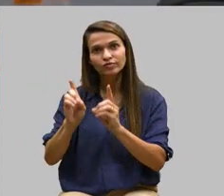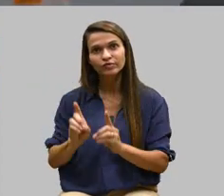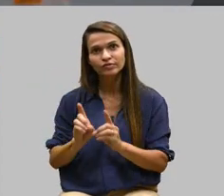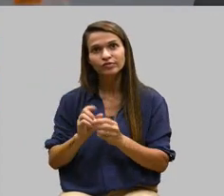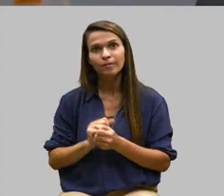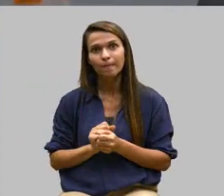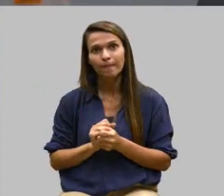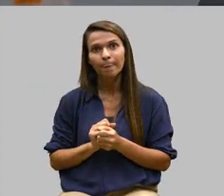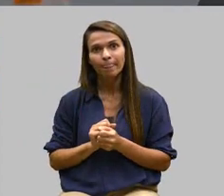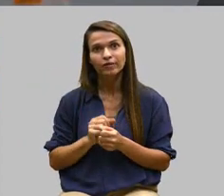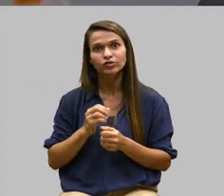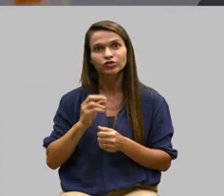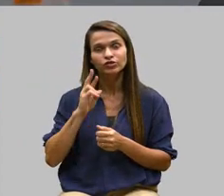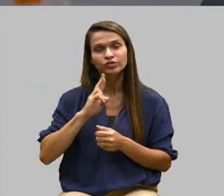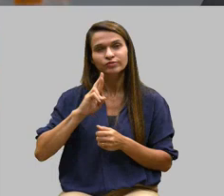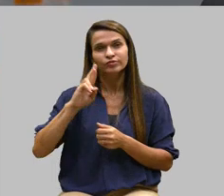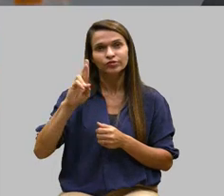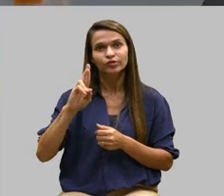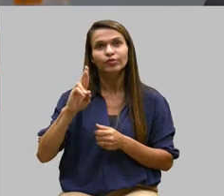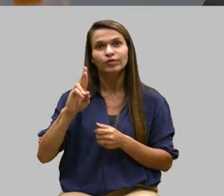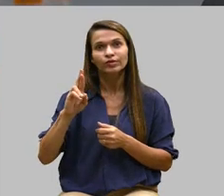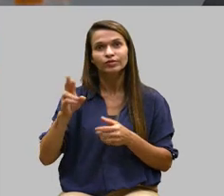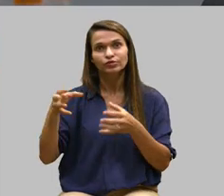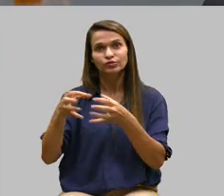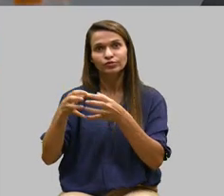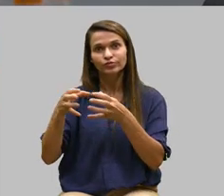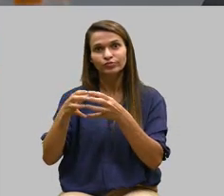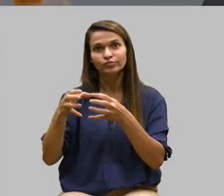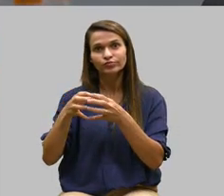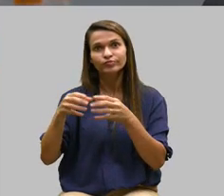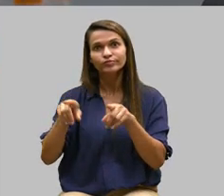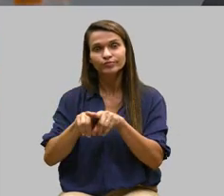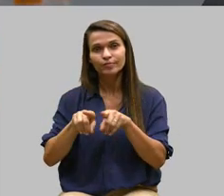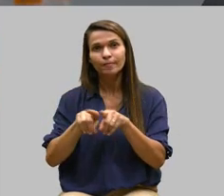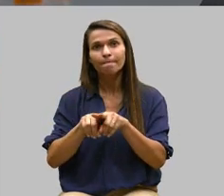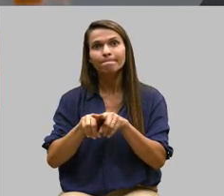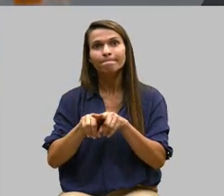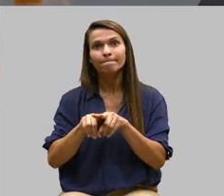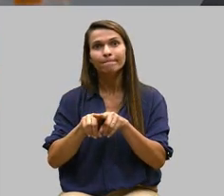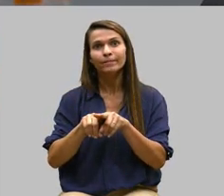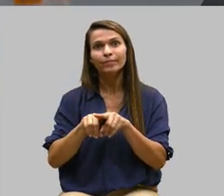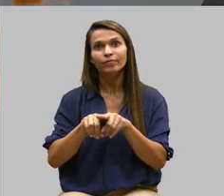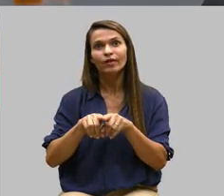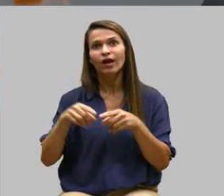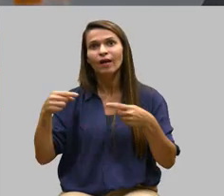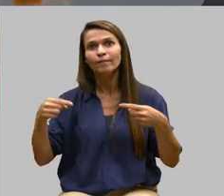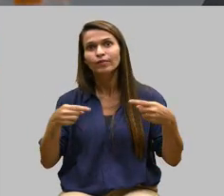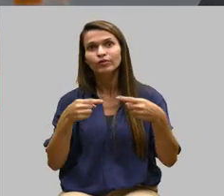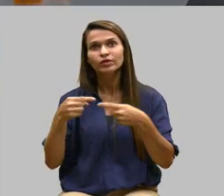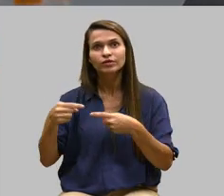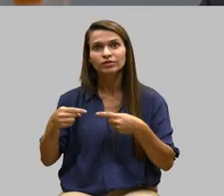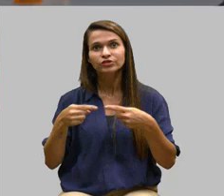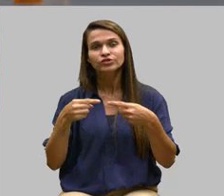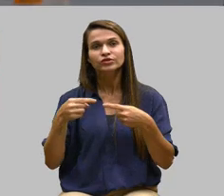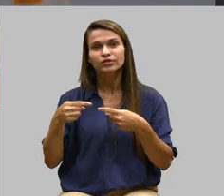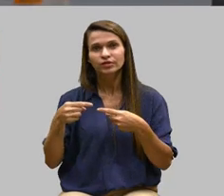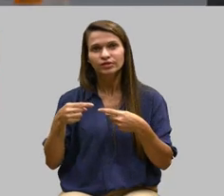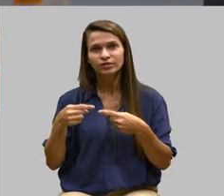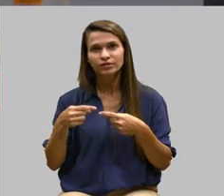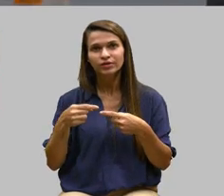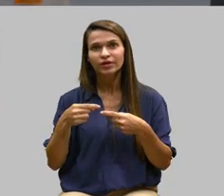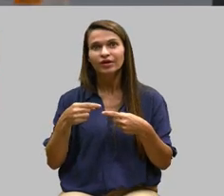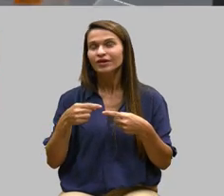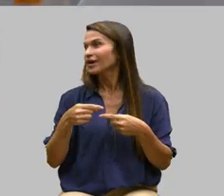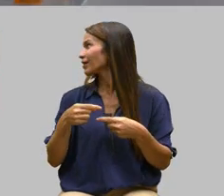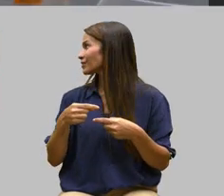que a diretoria Estadual de política para pessoa com deficiência está à disposição de vocês a política a diretoria Estadual de política